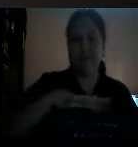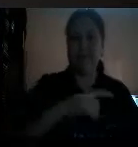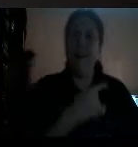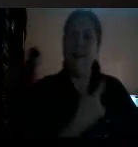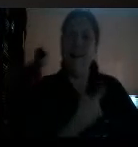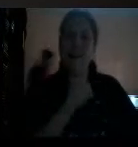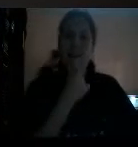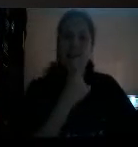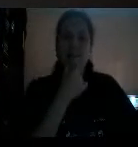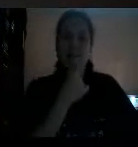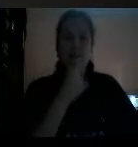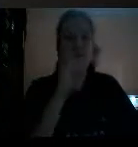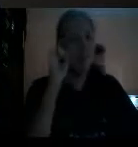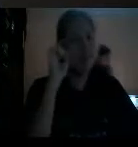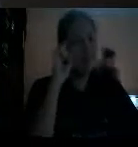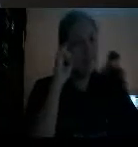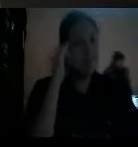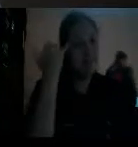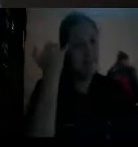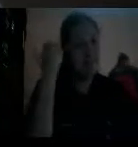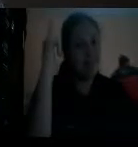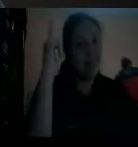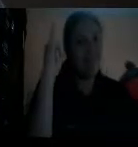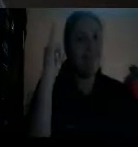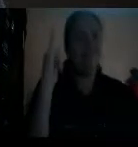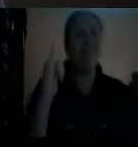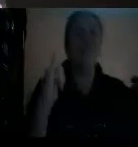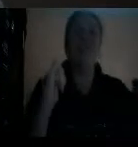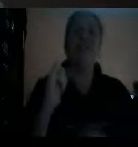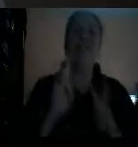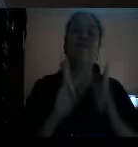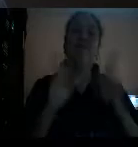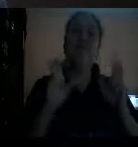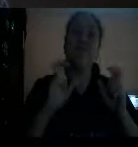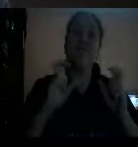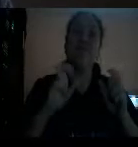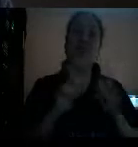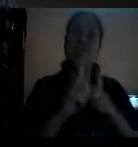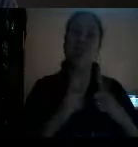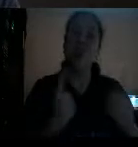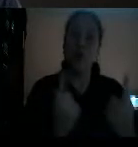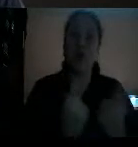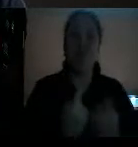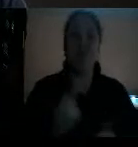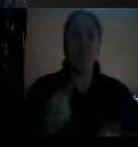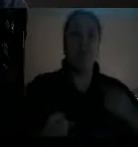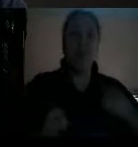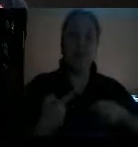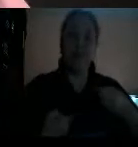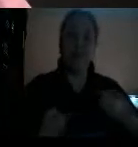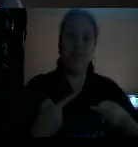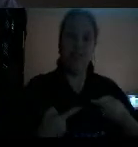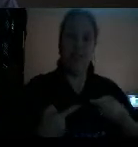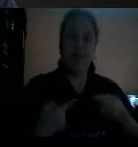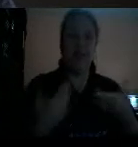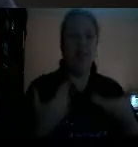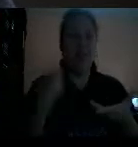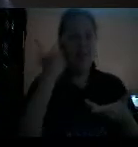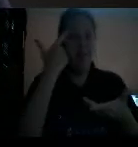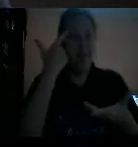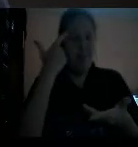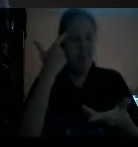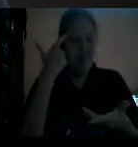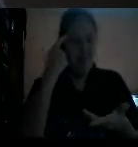um pouquinho sobre o que é essa ideia de geografia política e um pouquinho sobre as ideias do Hatzel para poder engatar melhor na nossa